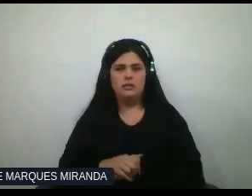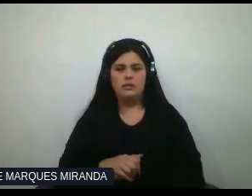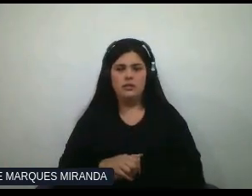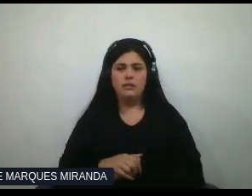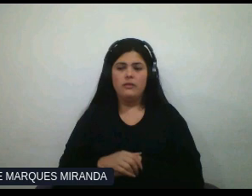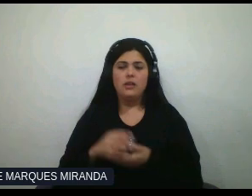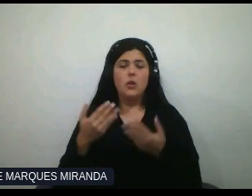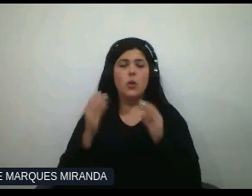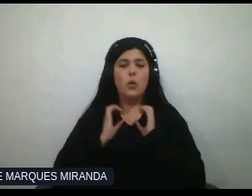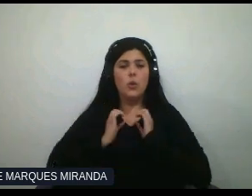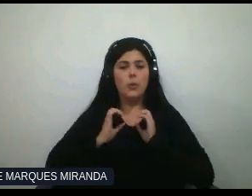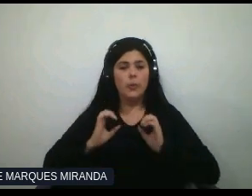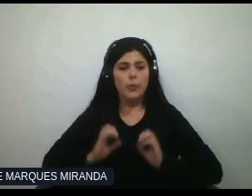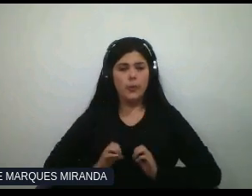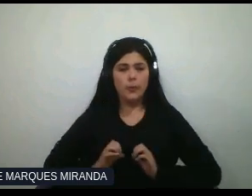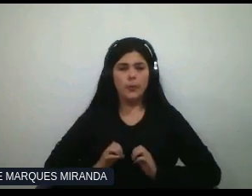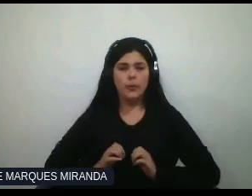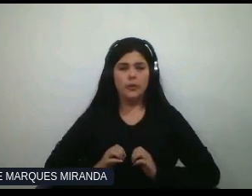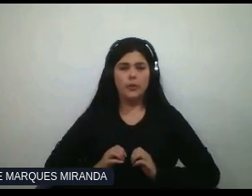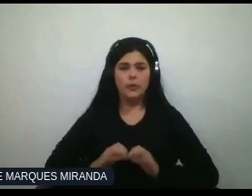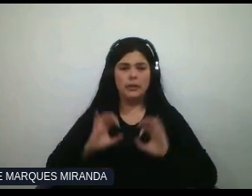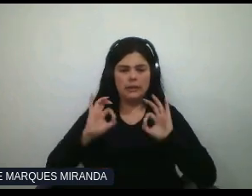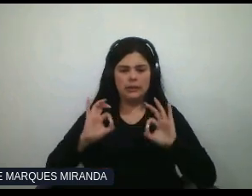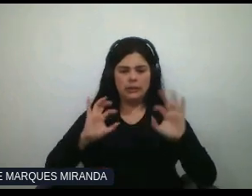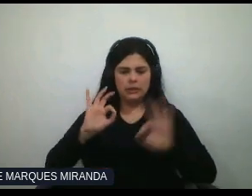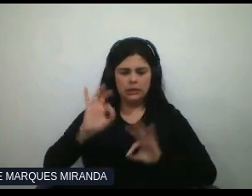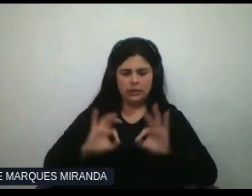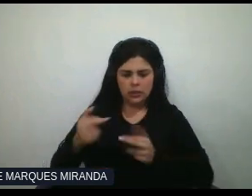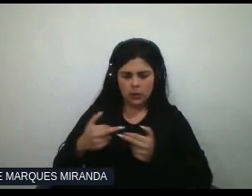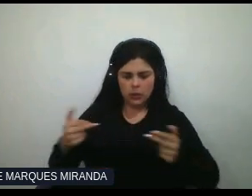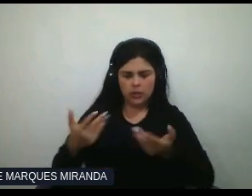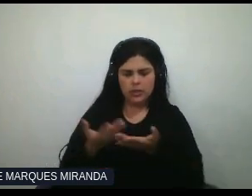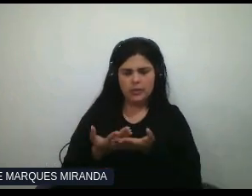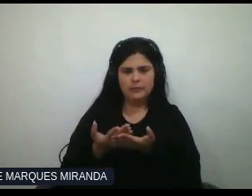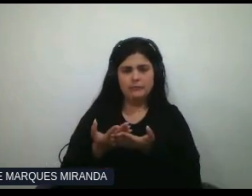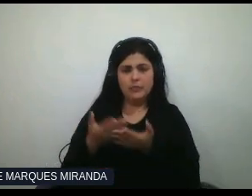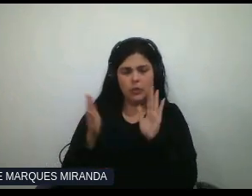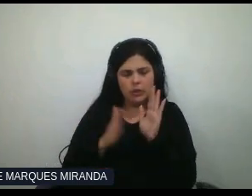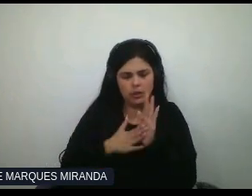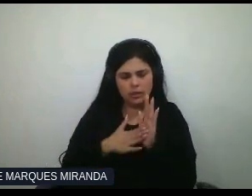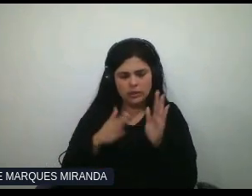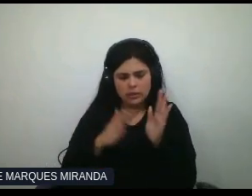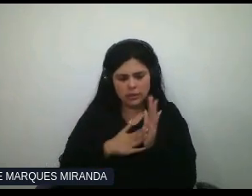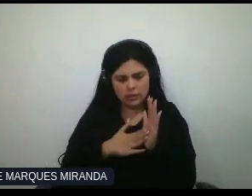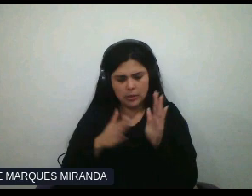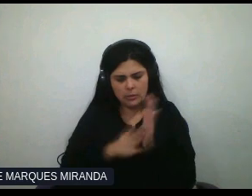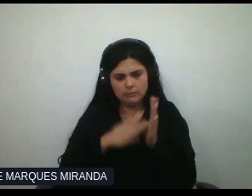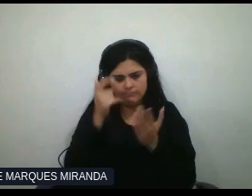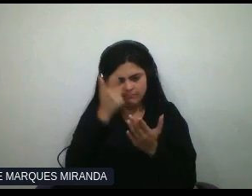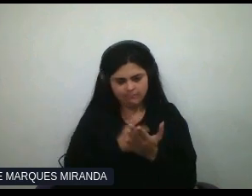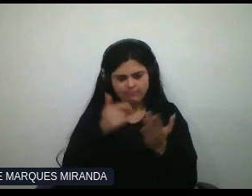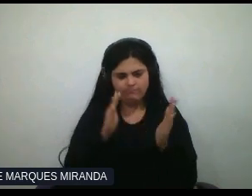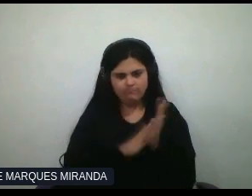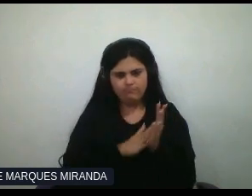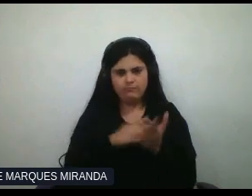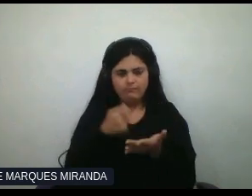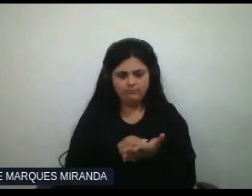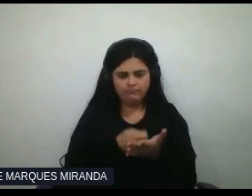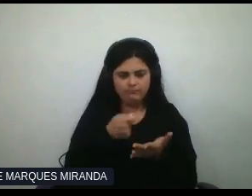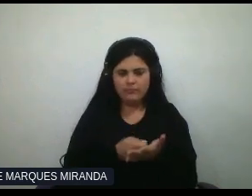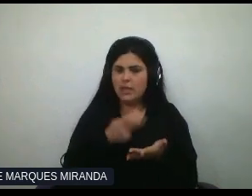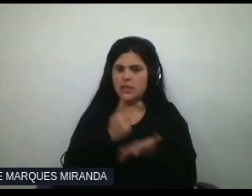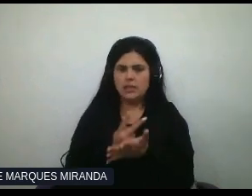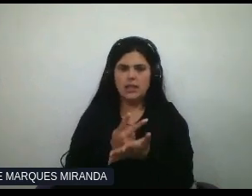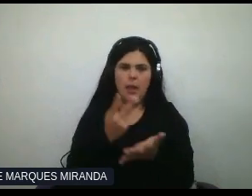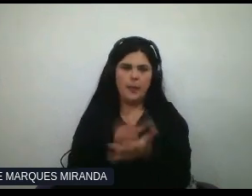um comportamento perfeccionista e a gente está se cobrando sempre excessivamente. Não sei se alguém já passou por isso